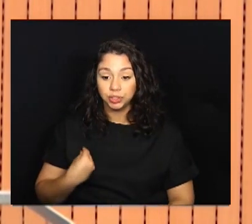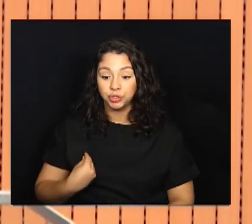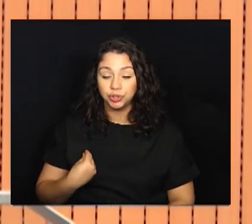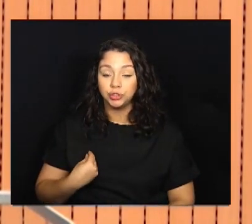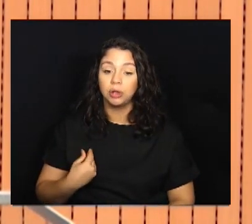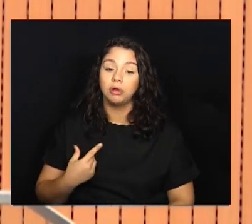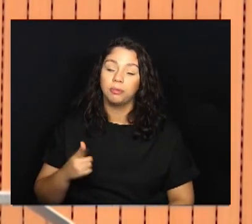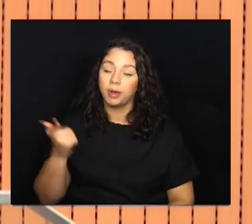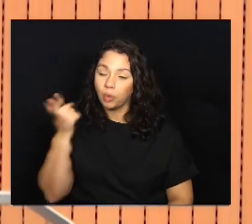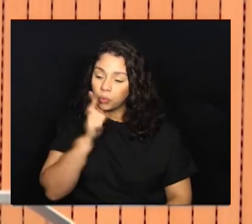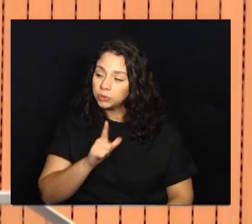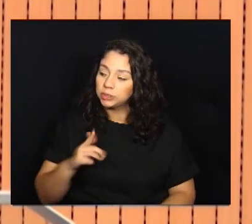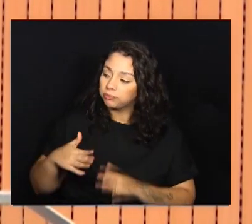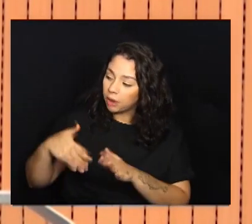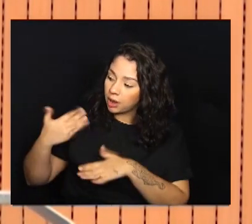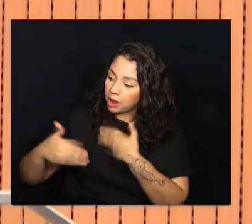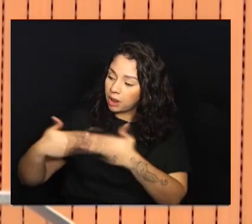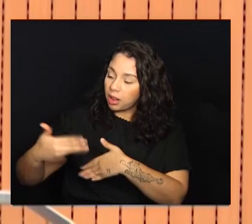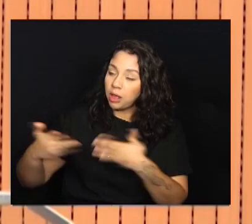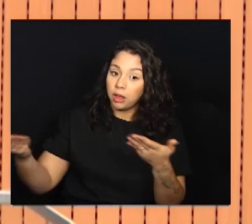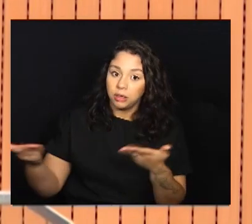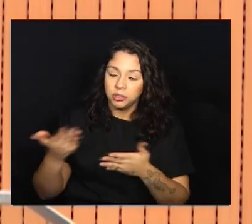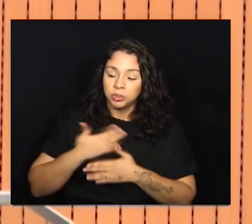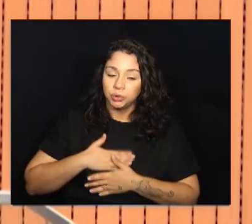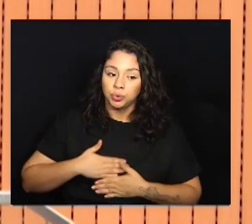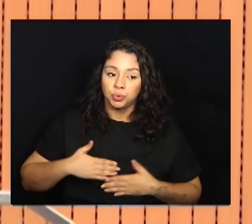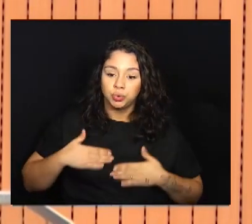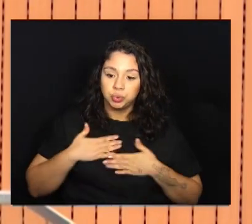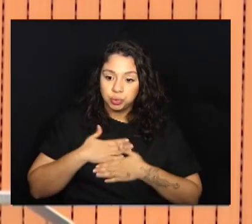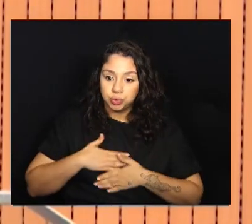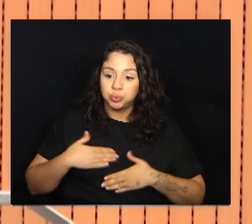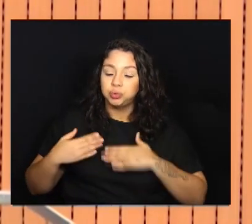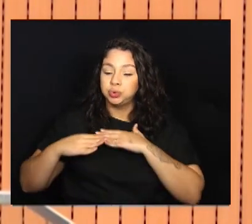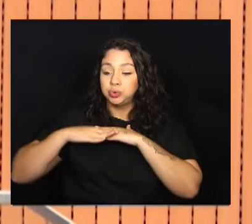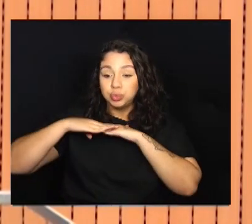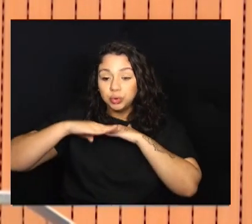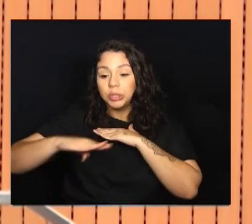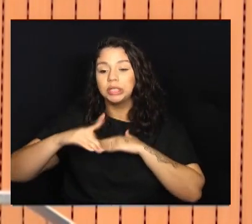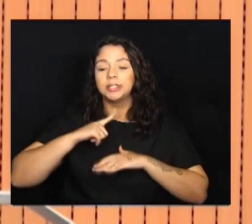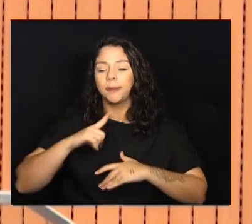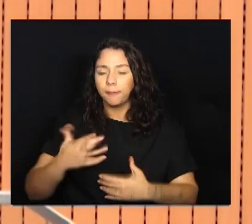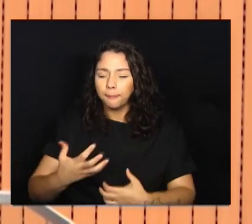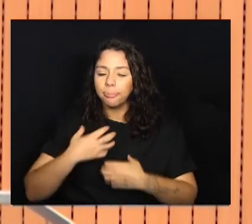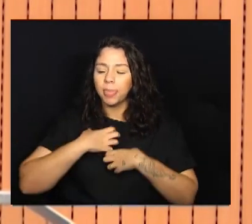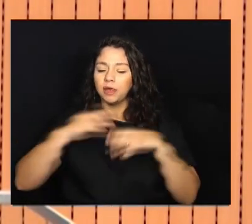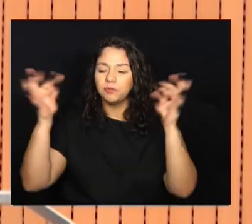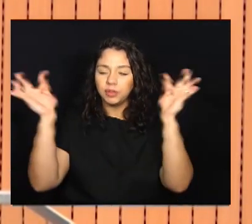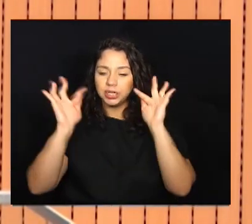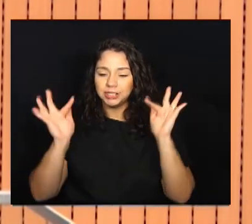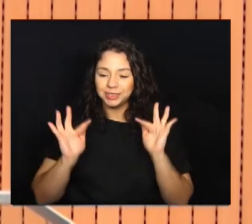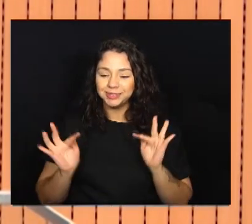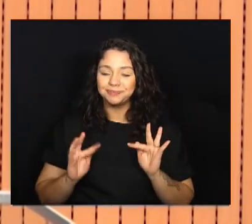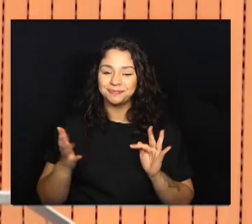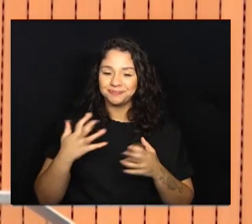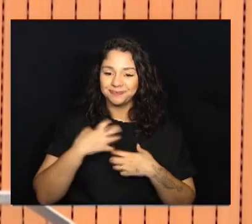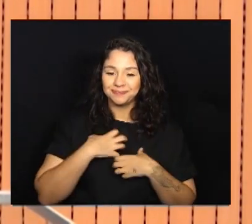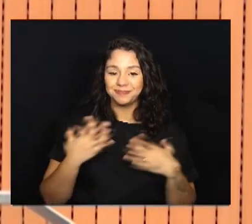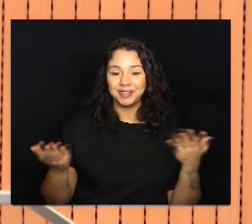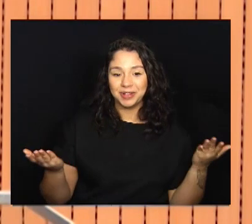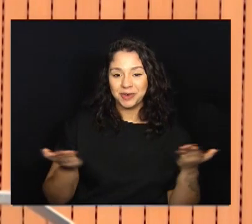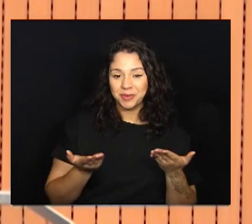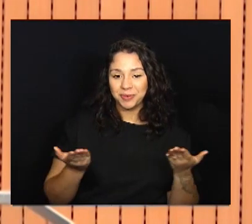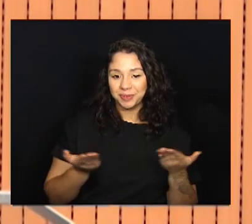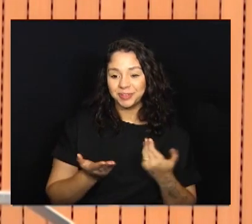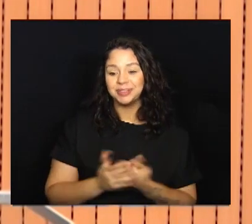gente alcançar esse estado satisfatório, né, e pleno, que traz essa sensação de felicidade que eu estou sentindo aqui hoje,